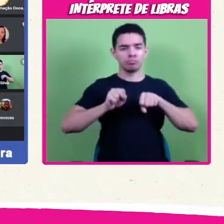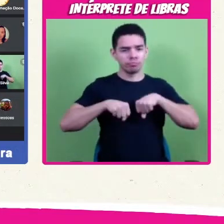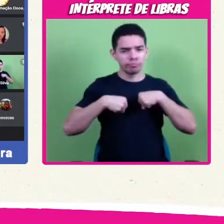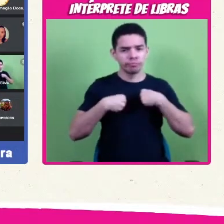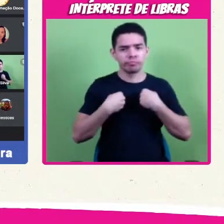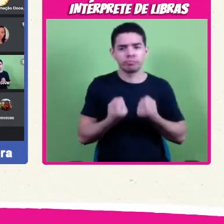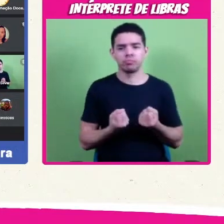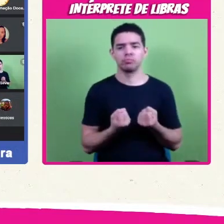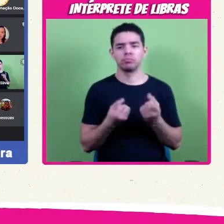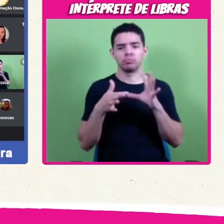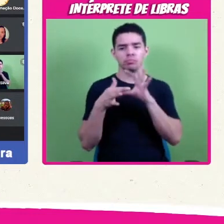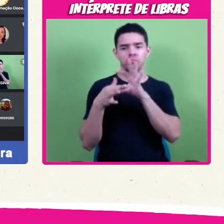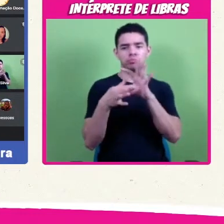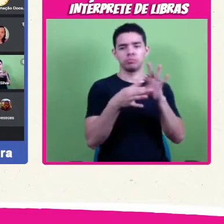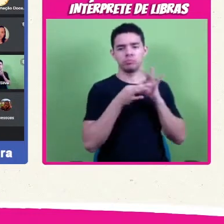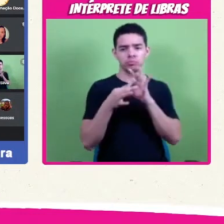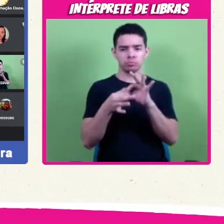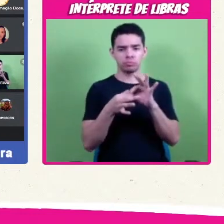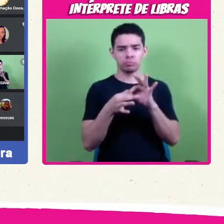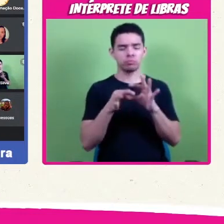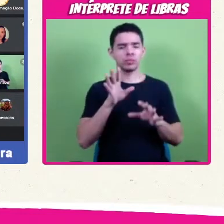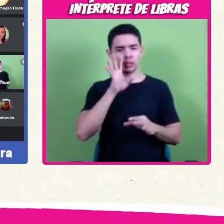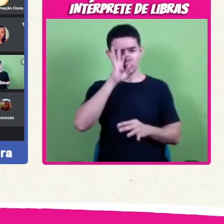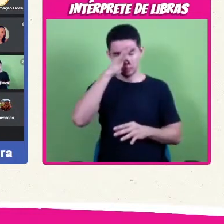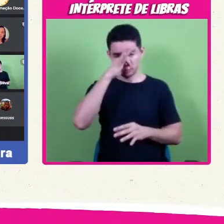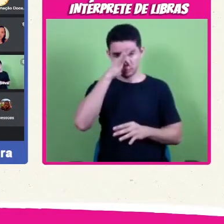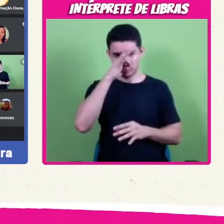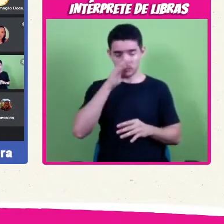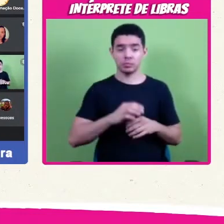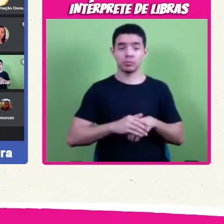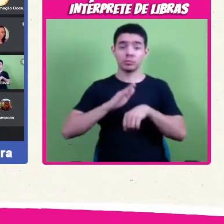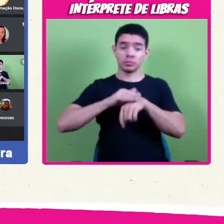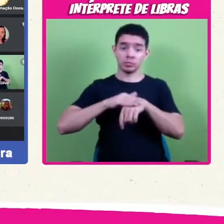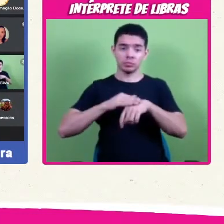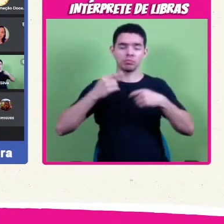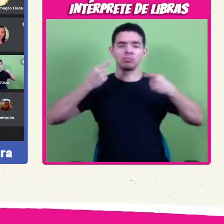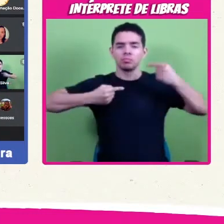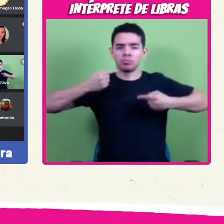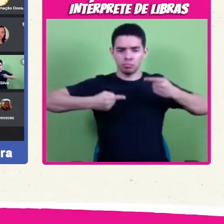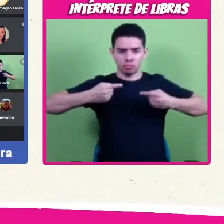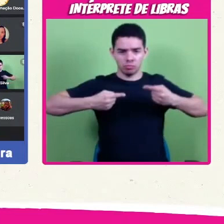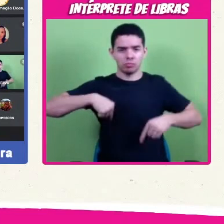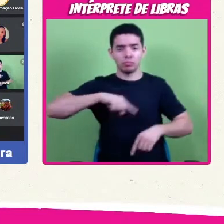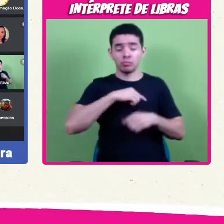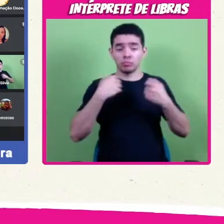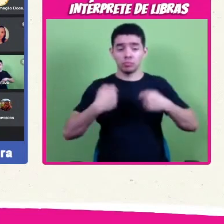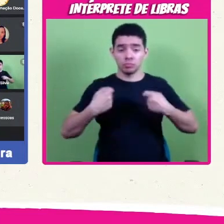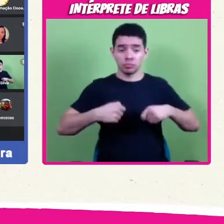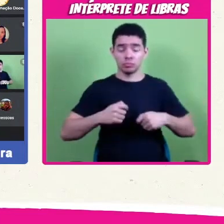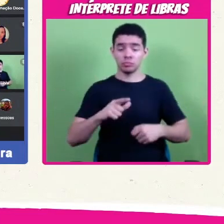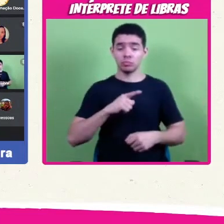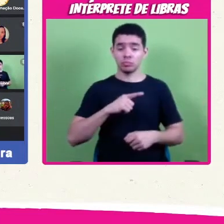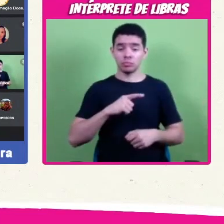nos unindo para resistir. E nos politizando, né? Nós também precisamos ter mais